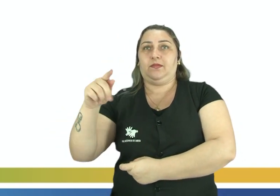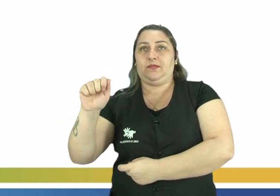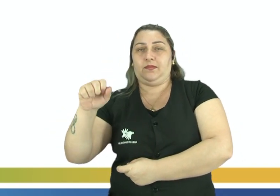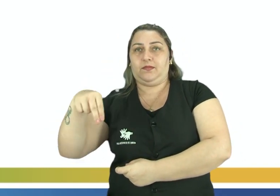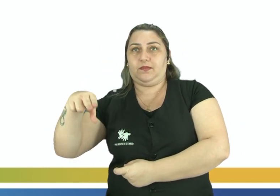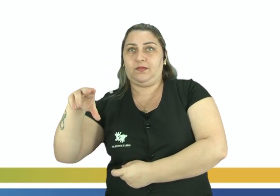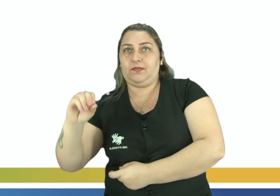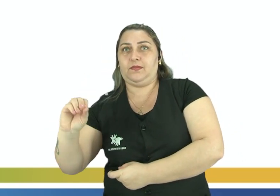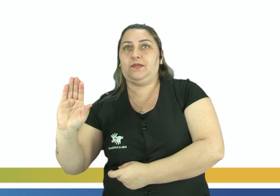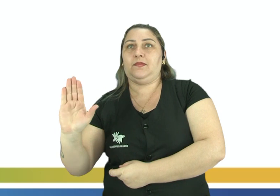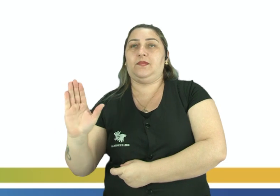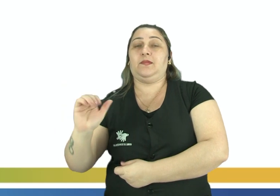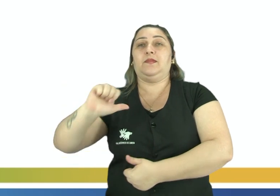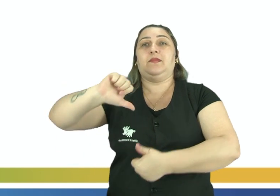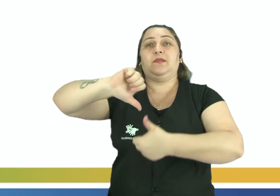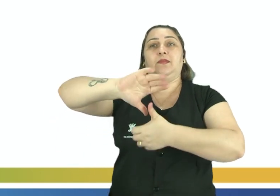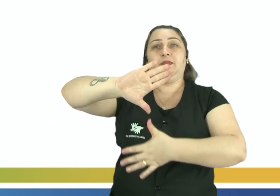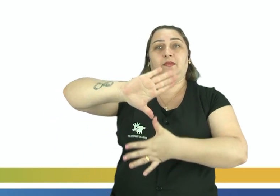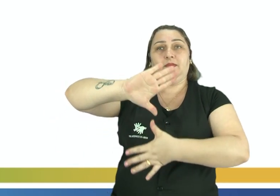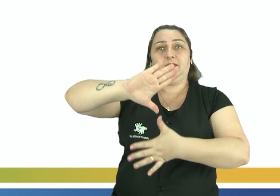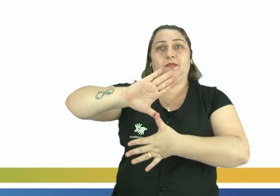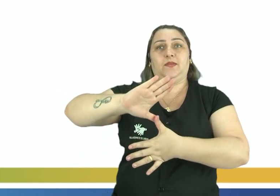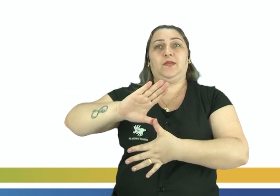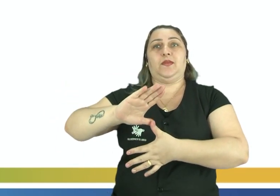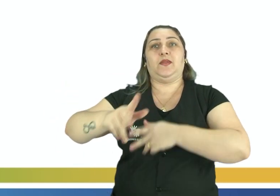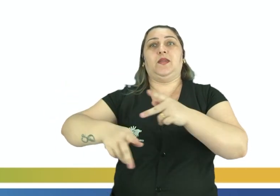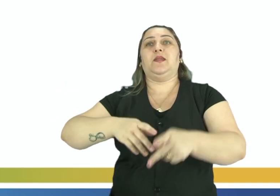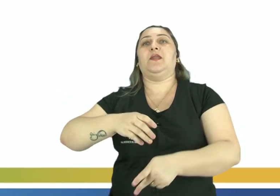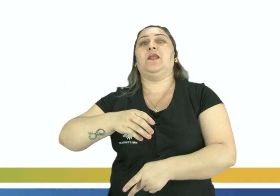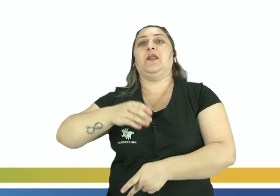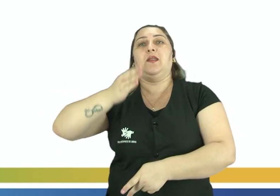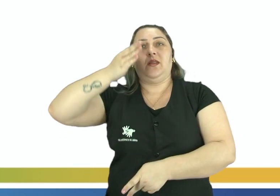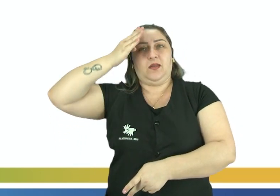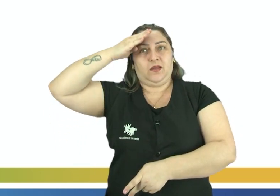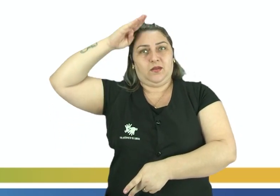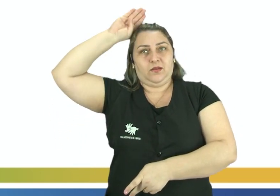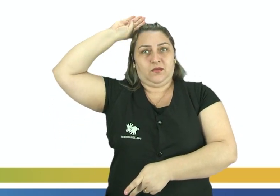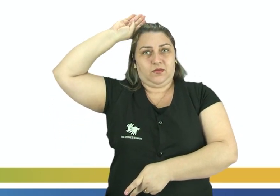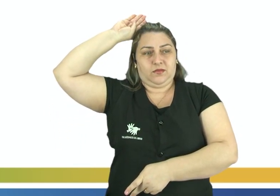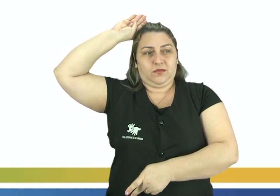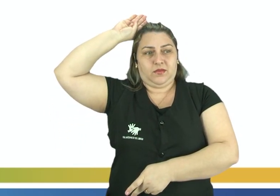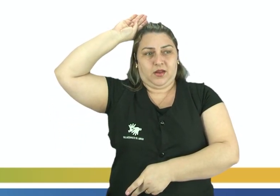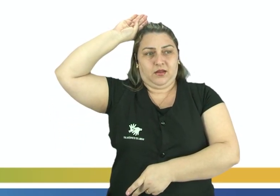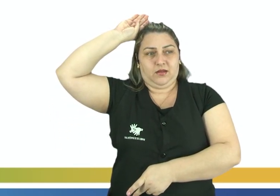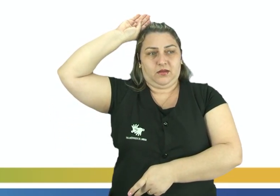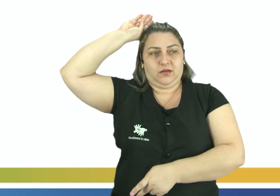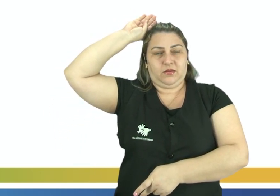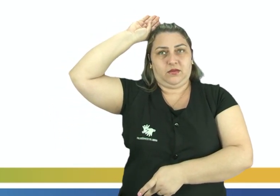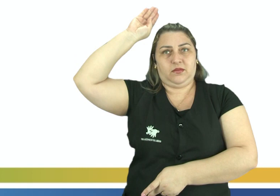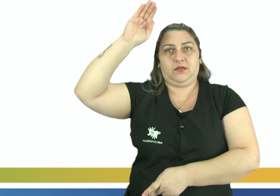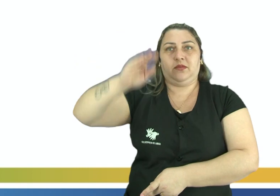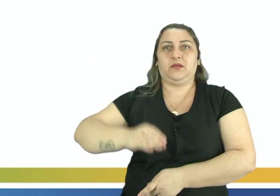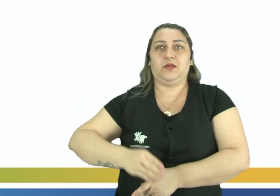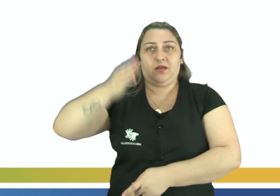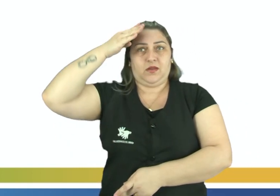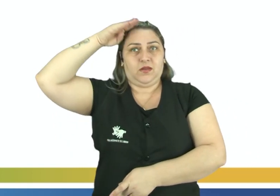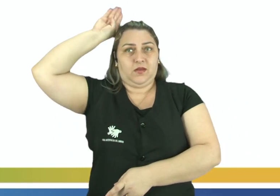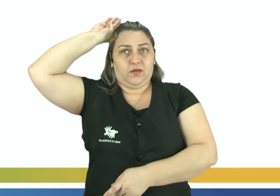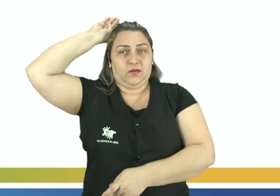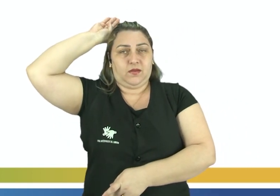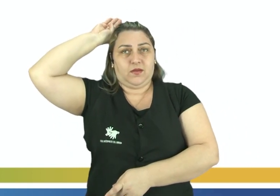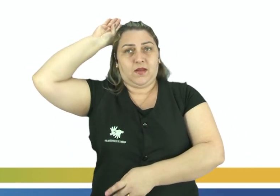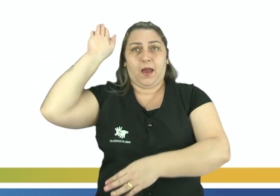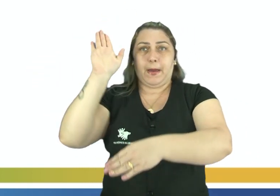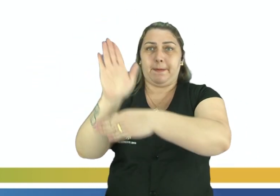cubano que visava a independência de Cuba. Ela recebeu o apoio dos Estados